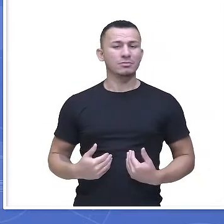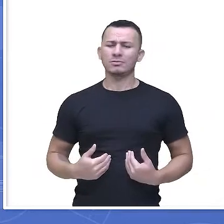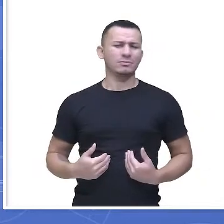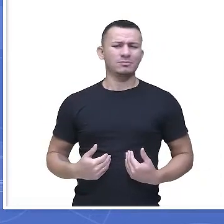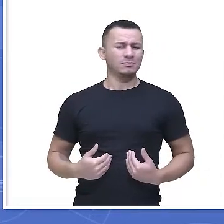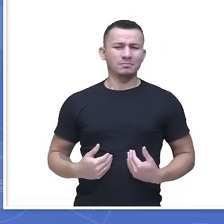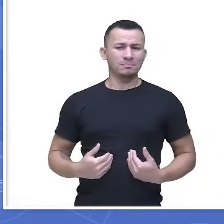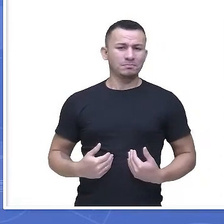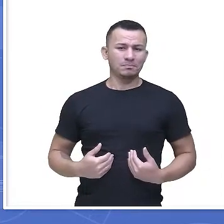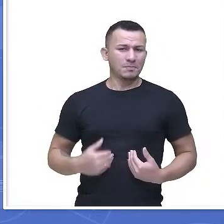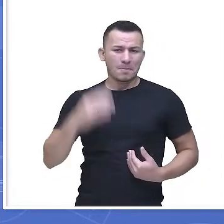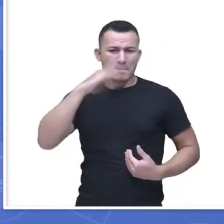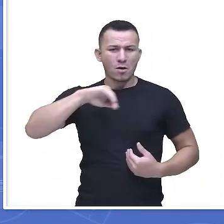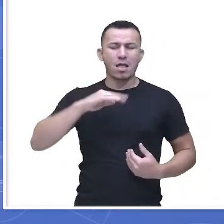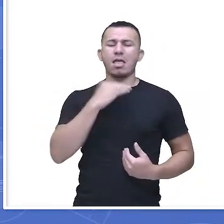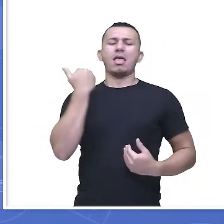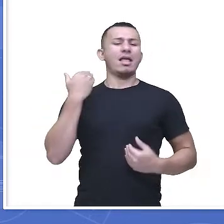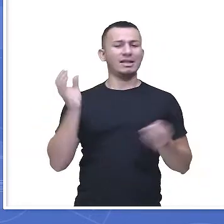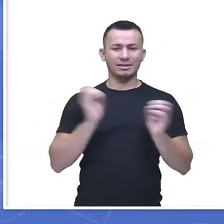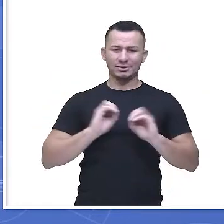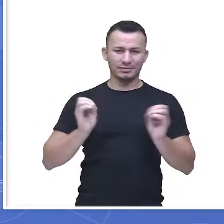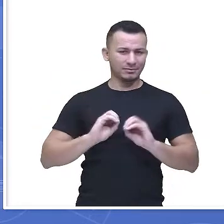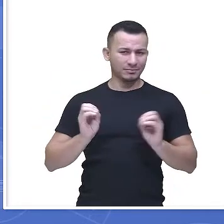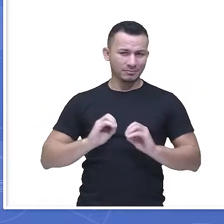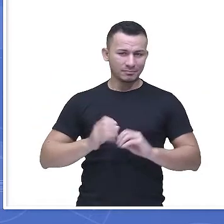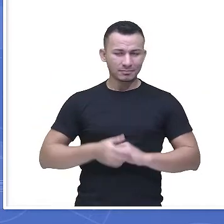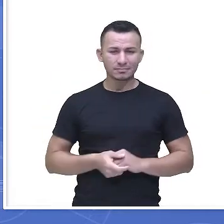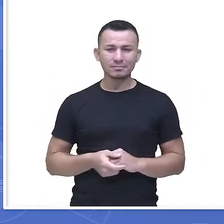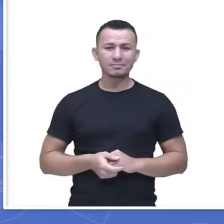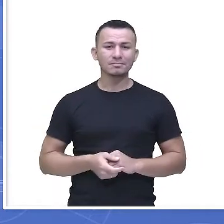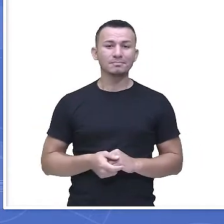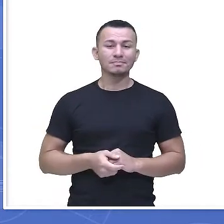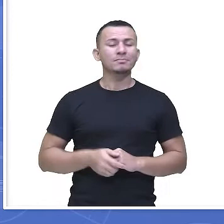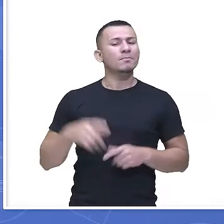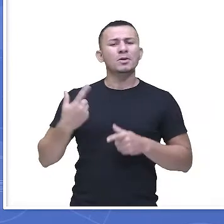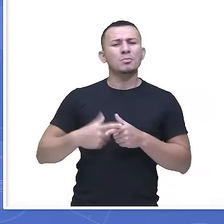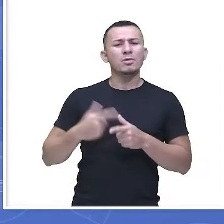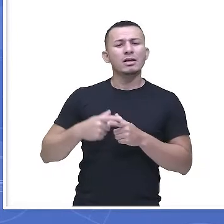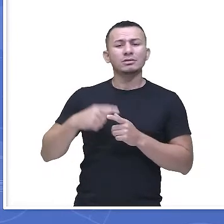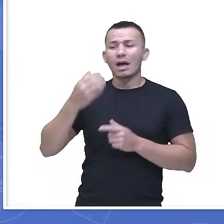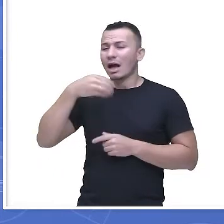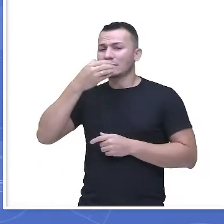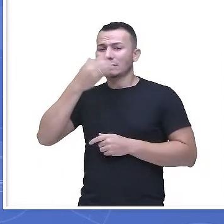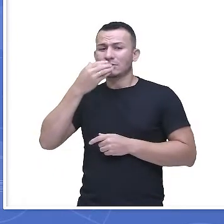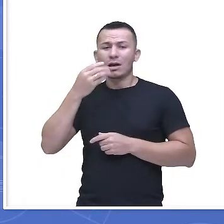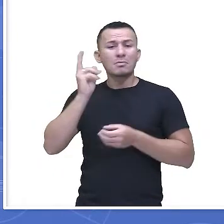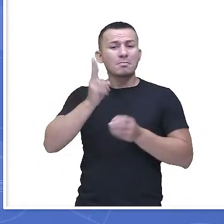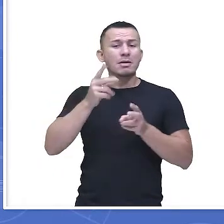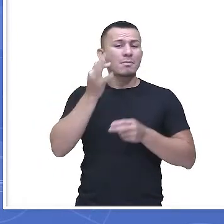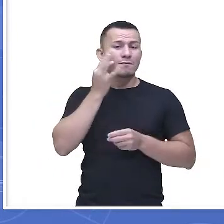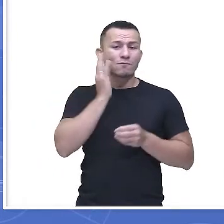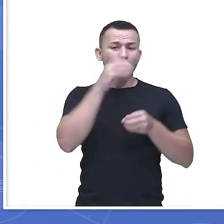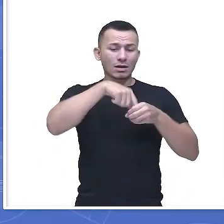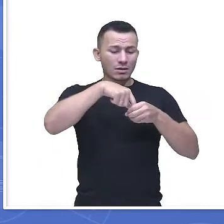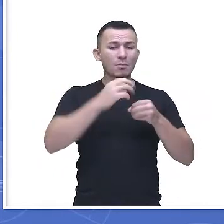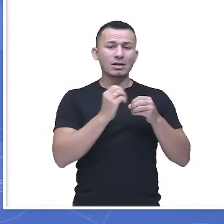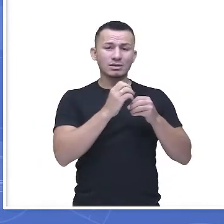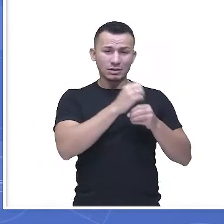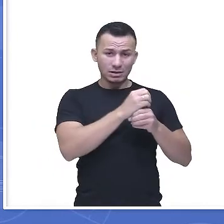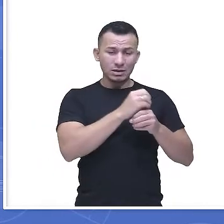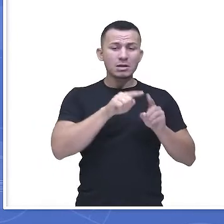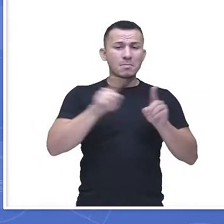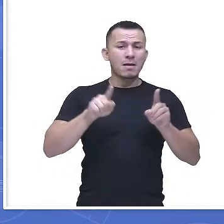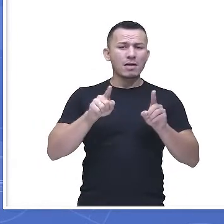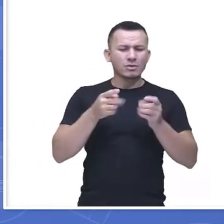faz mal comer, você não vai morrer porque comeu aí uma goiaba com bichinho, porque ela só comeu goiaba. Tá lá dentro, tá? Mas é lógico, você não vai